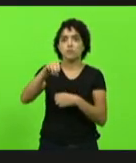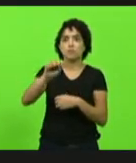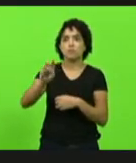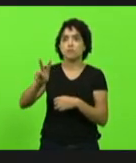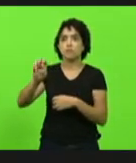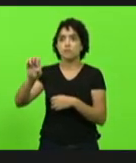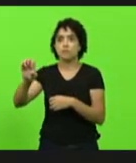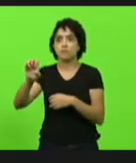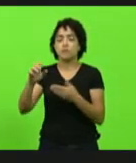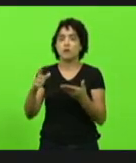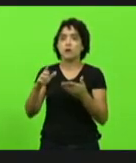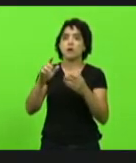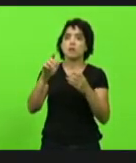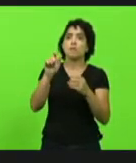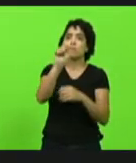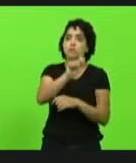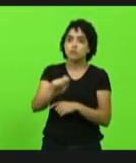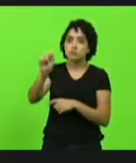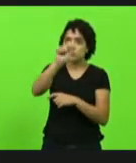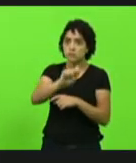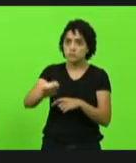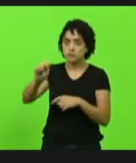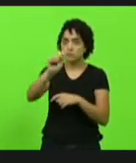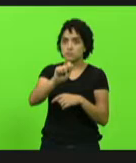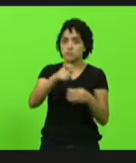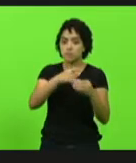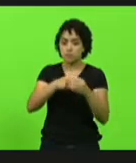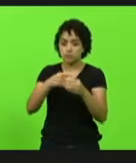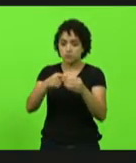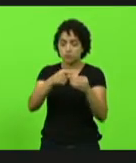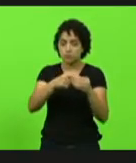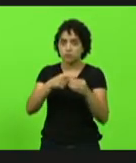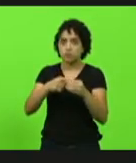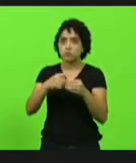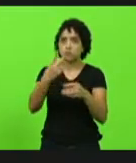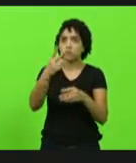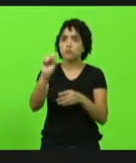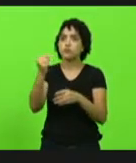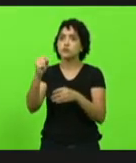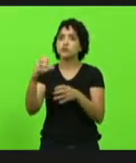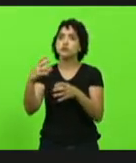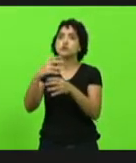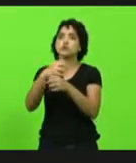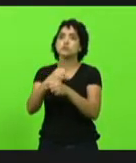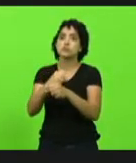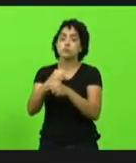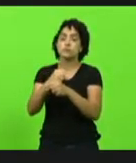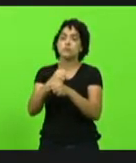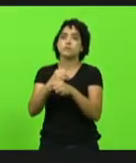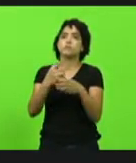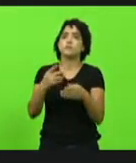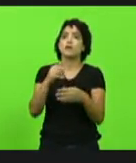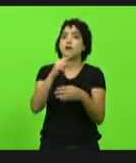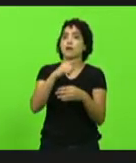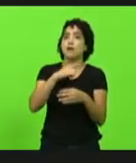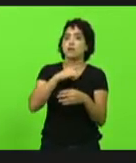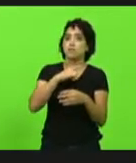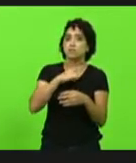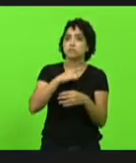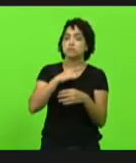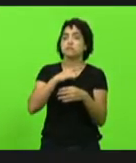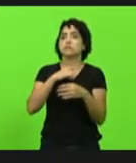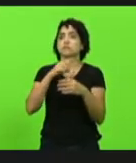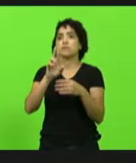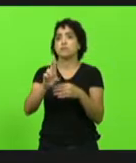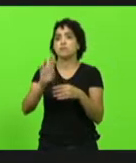maior associação de municípios nossa do Estado, com 28 municípios, e nós temos lá a RBA TV, nós